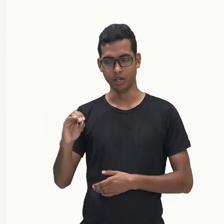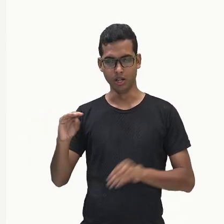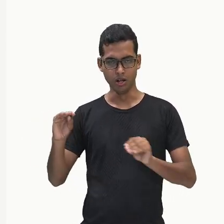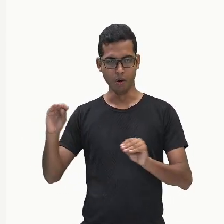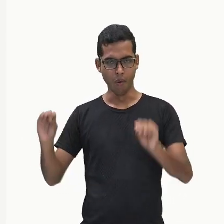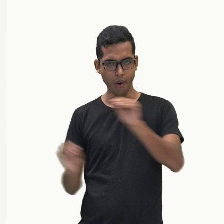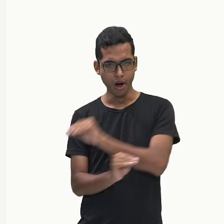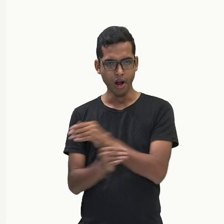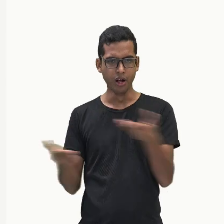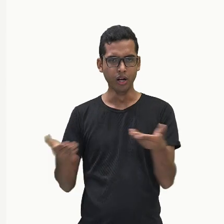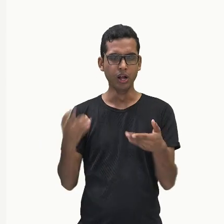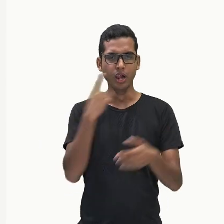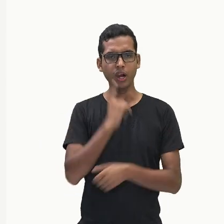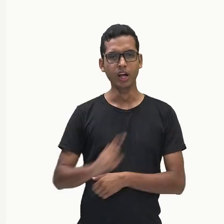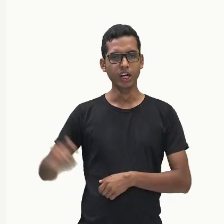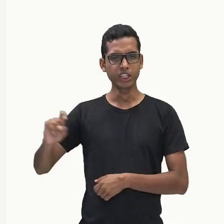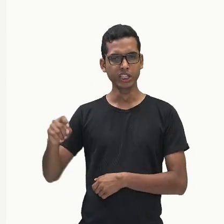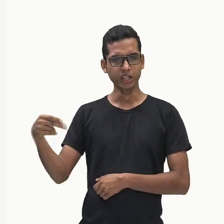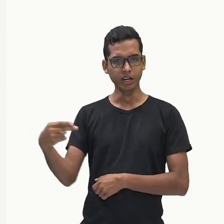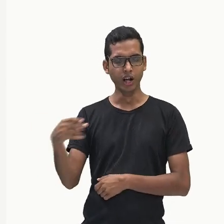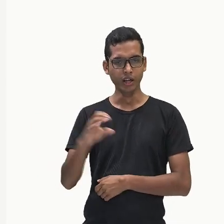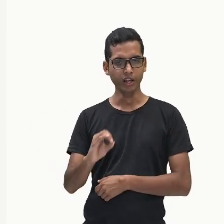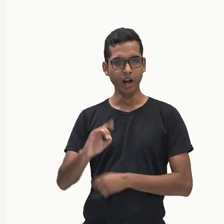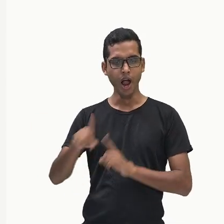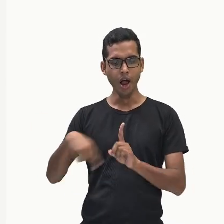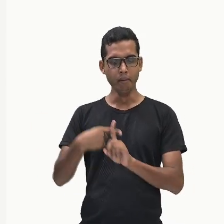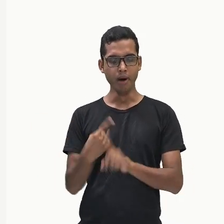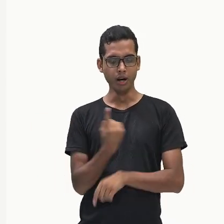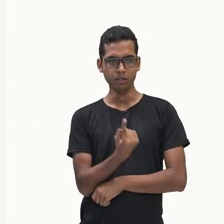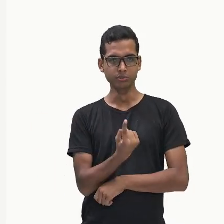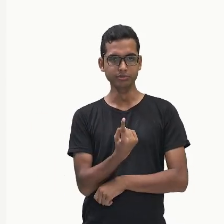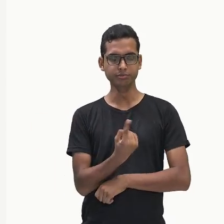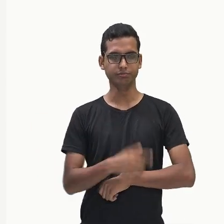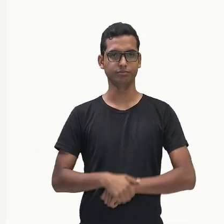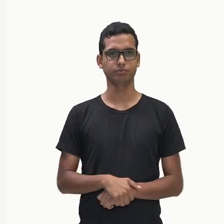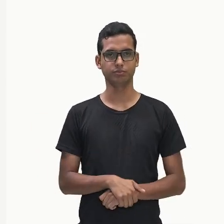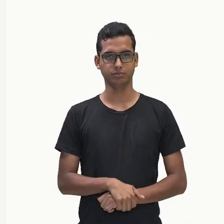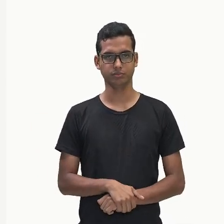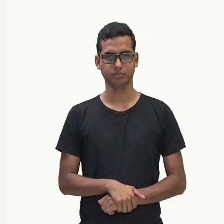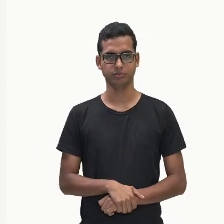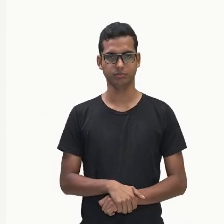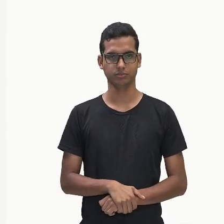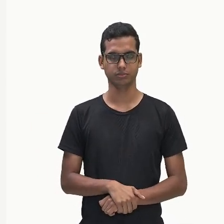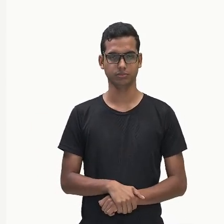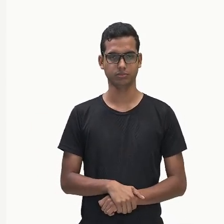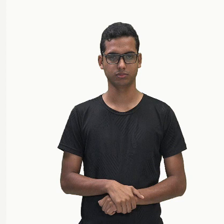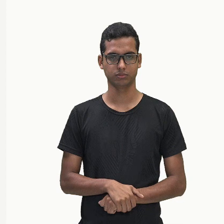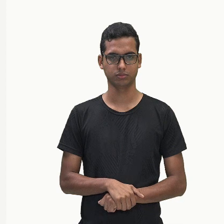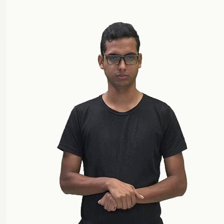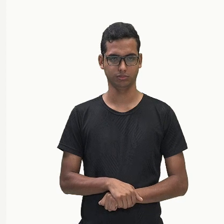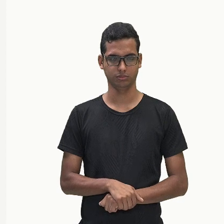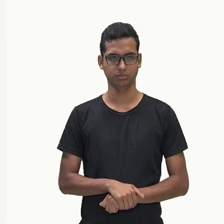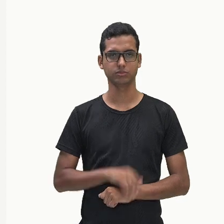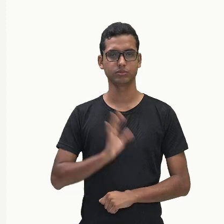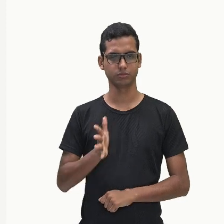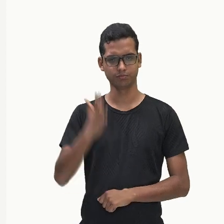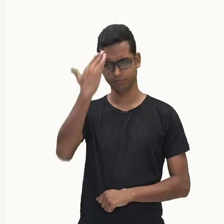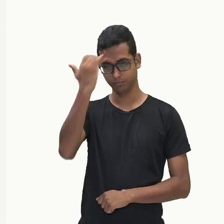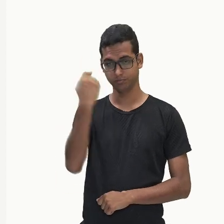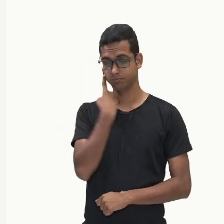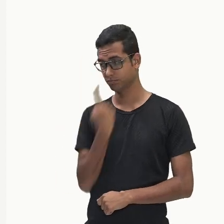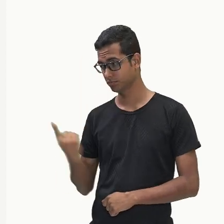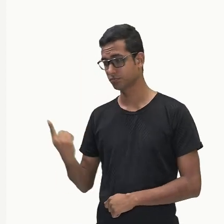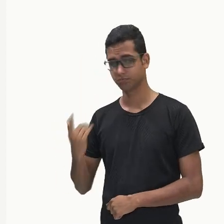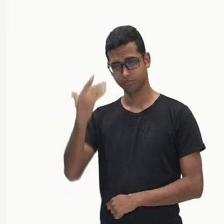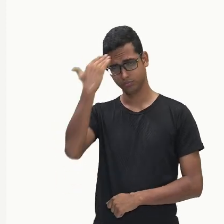1 negativo para o segundo membro, ele troca o seu sinal, né? Nós já conhecemos bem esse